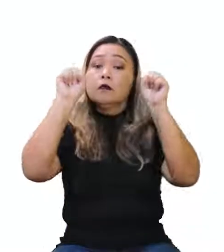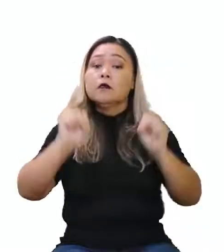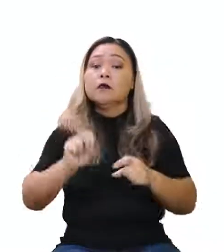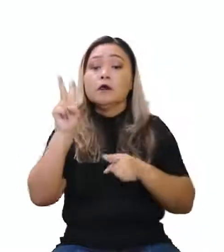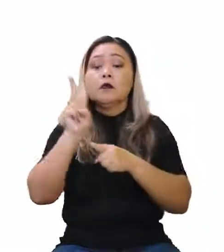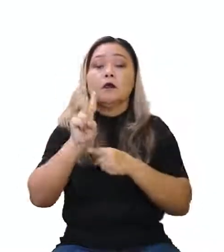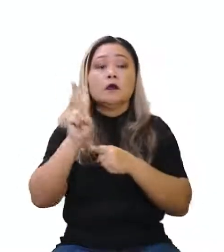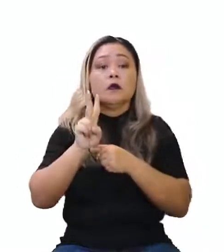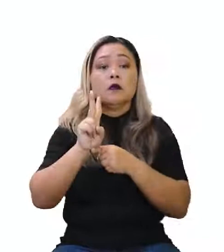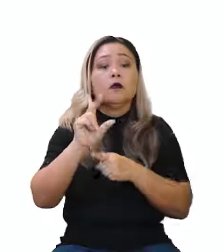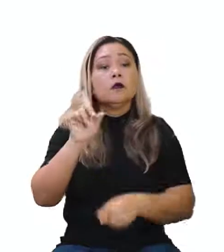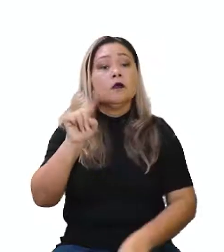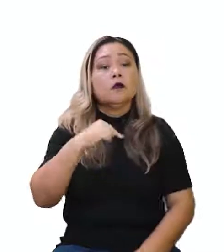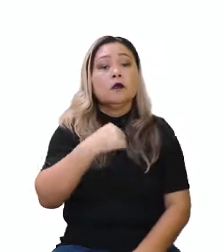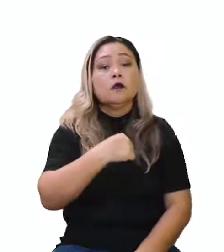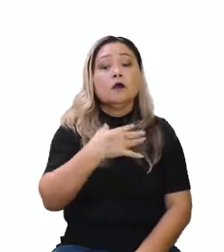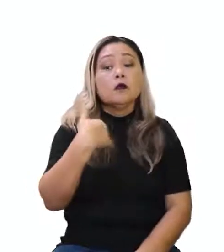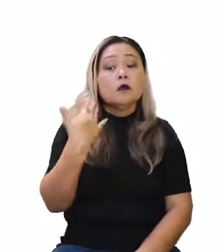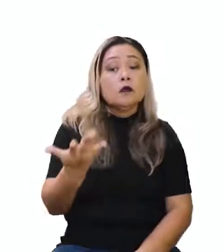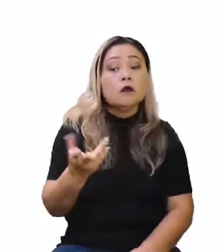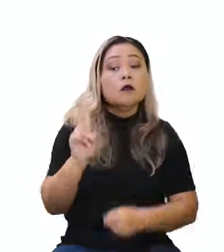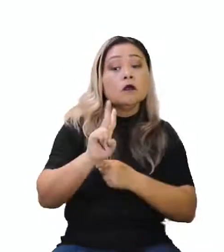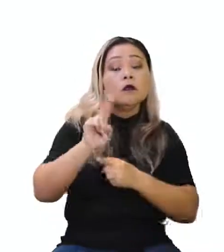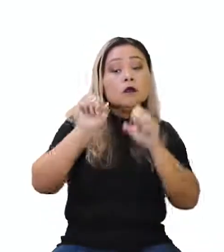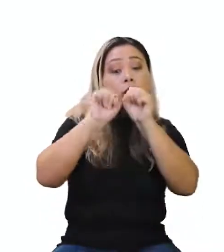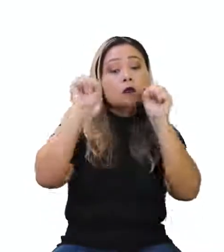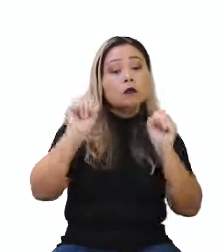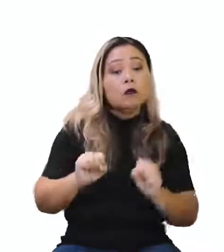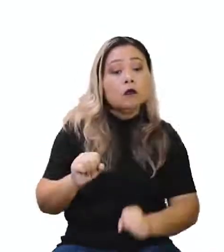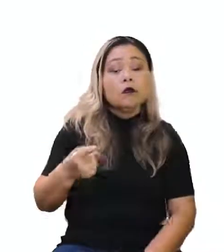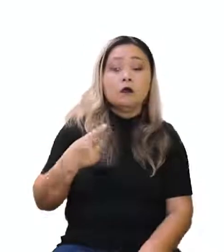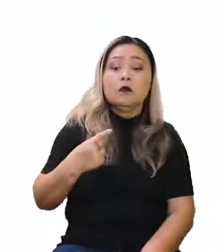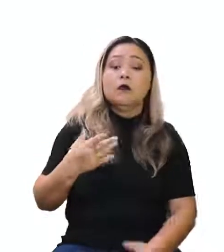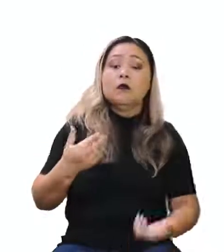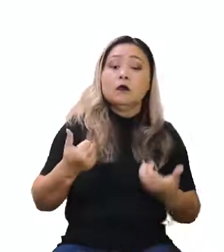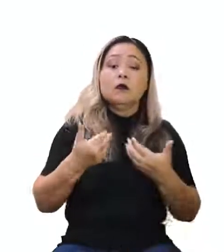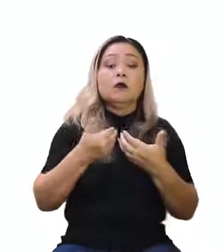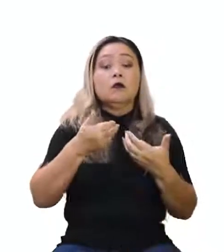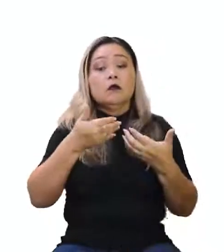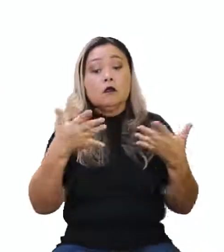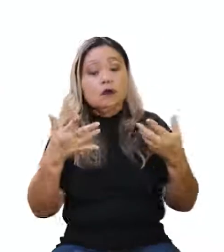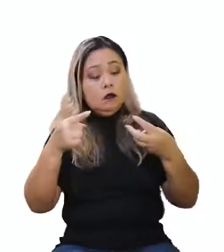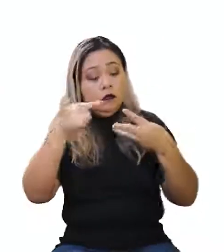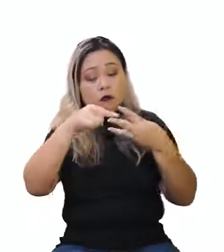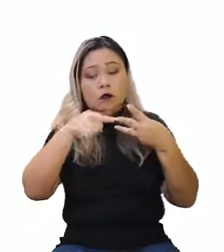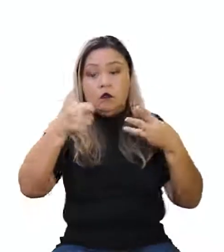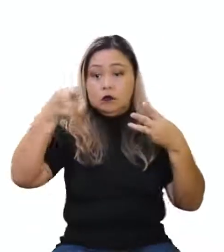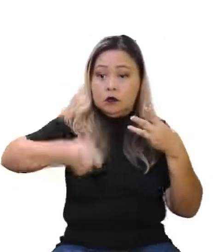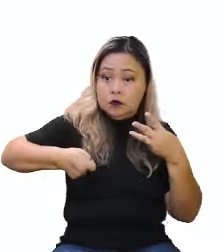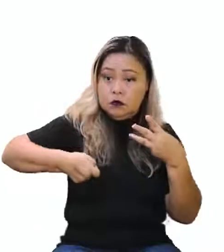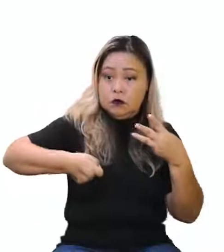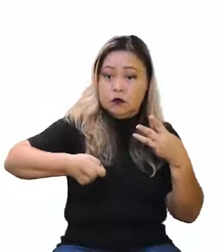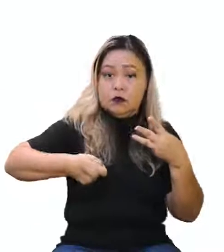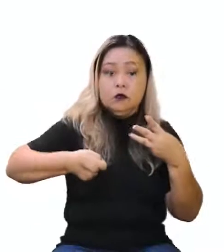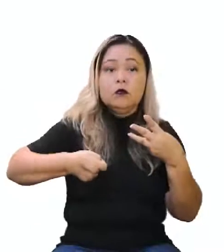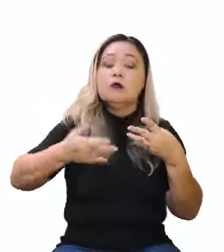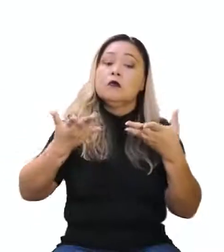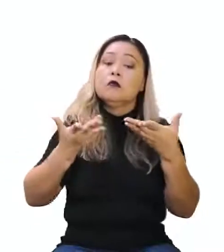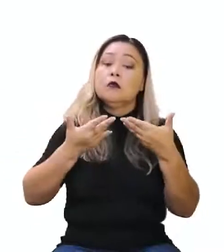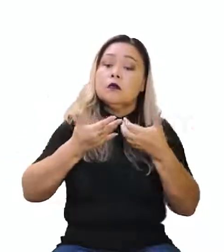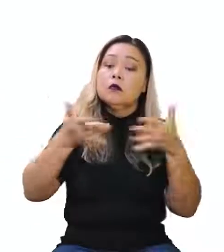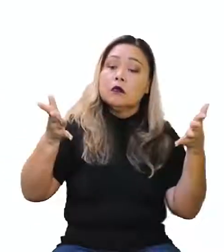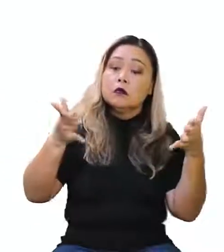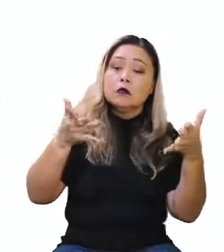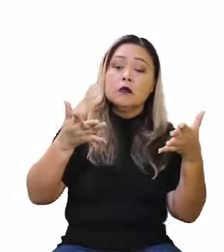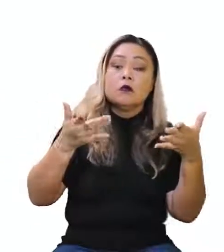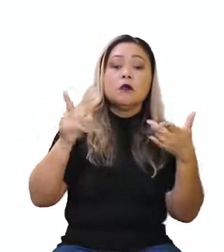Sistema de criação. Nós temos quais sistemas de criação? Nós temos o sistema extensivo, semi-intensivo e intensivo.